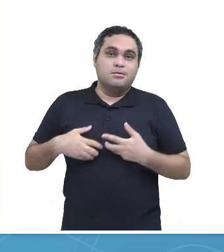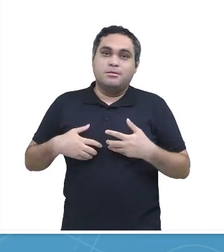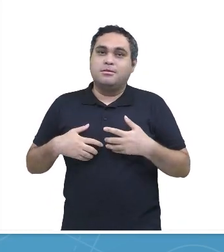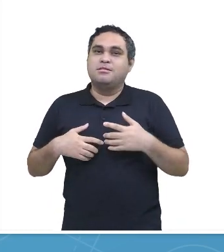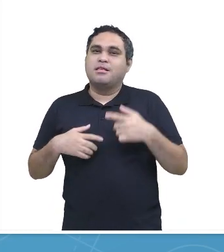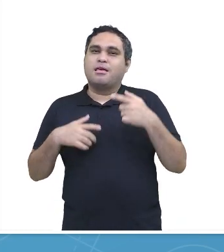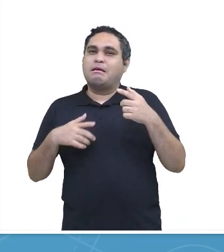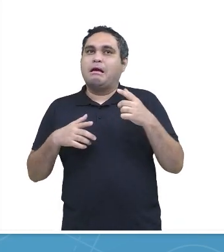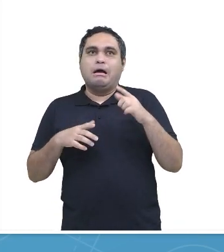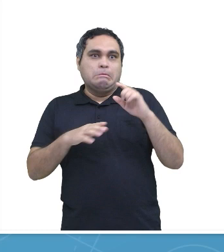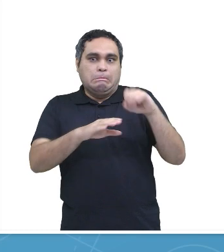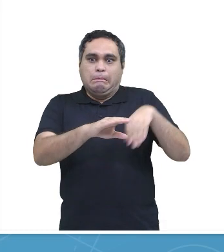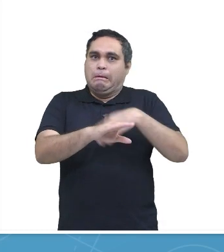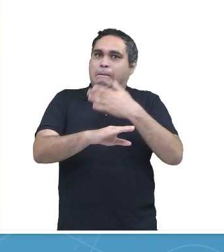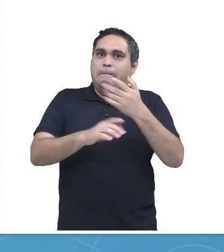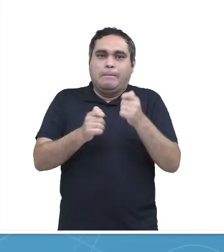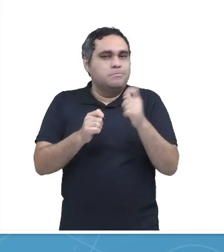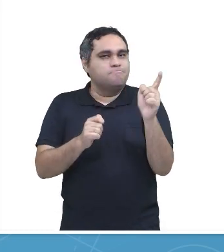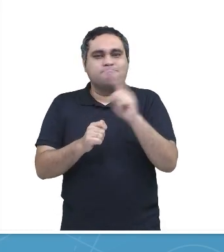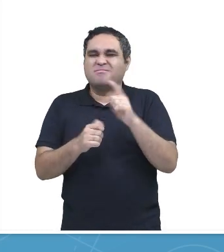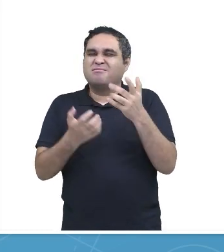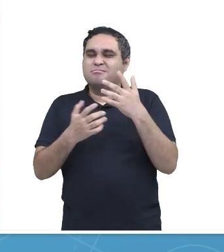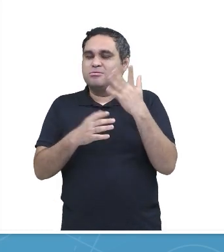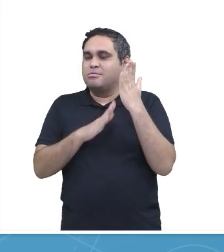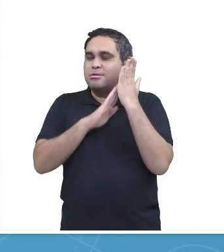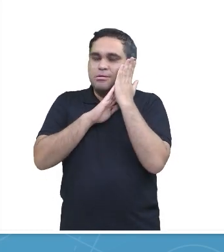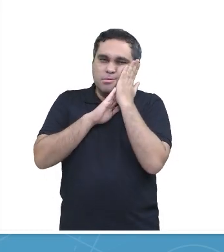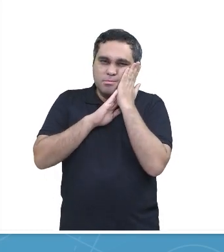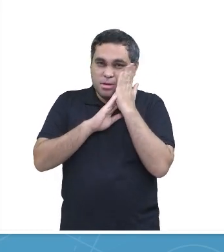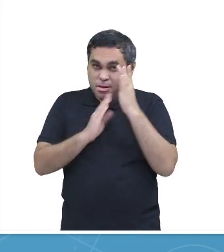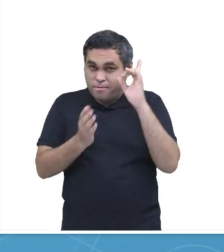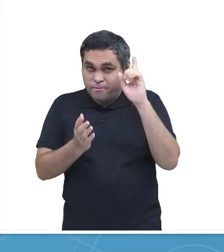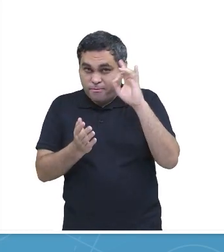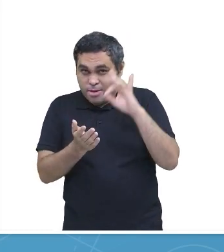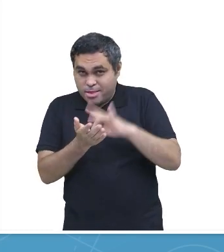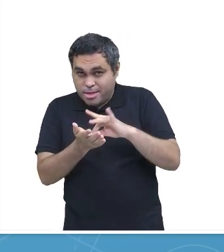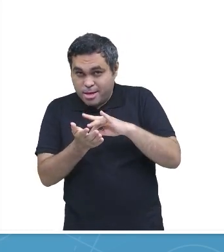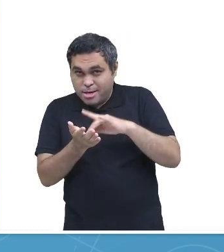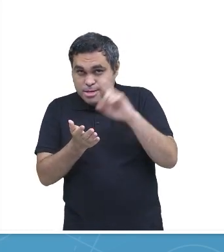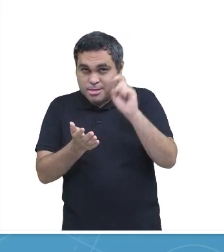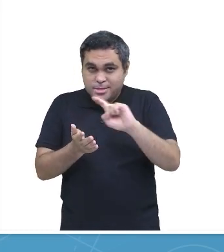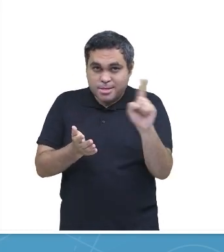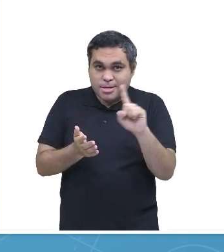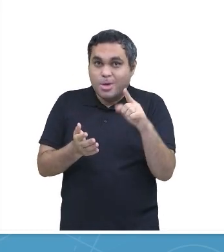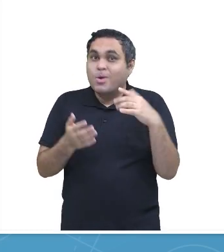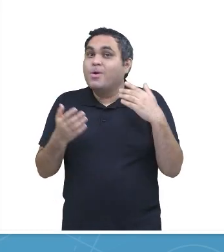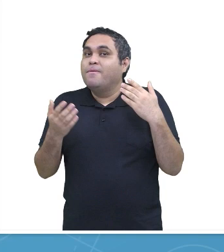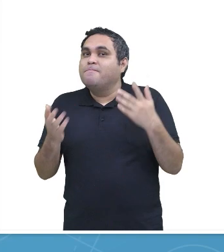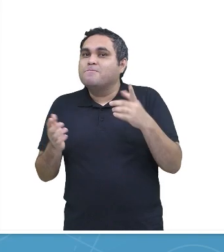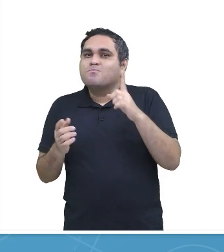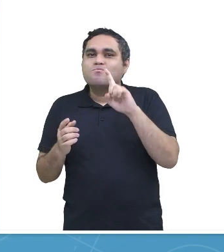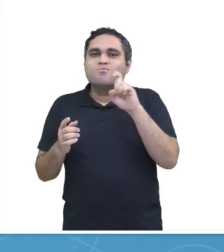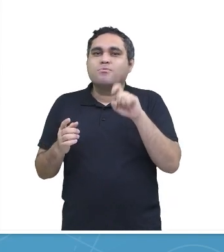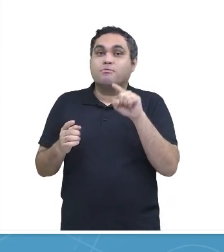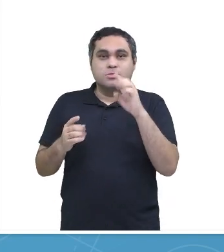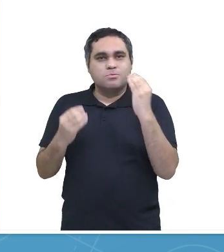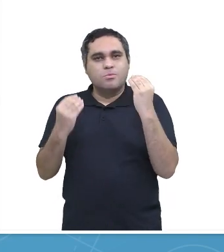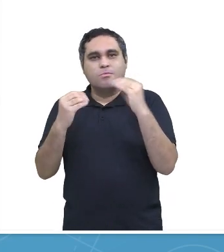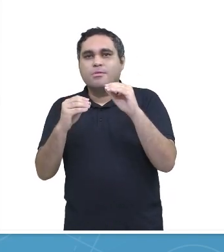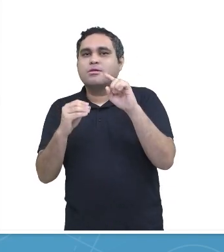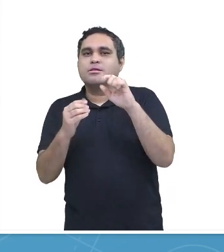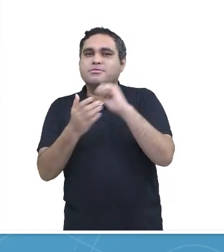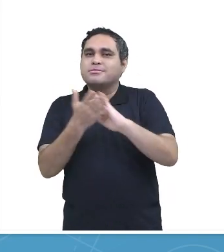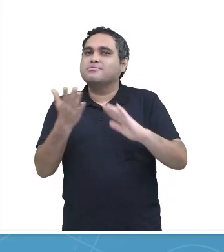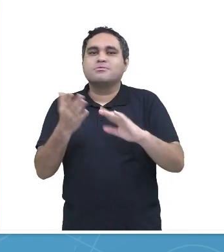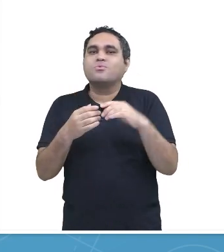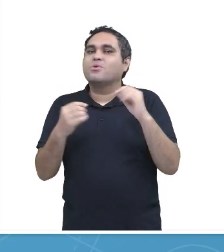quer dormir. Será que isso acontece mesmo? O que vocês colocaram aí na criação de